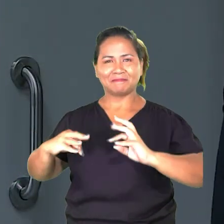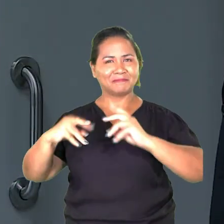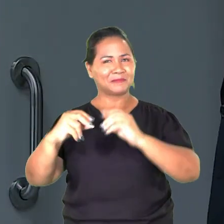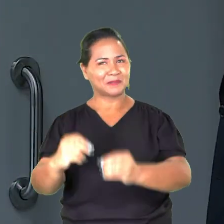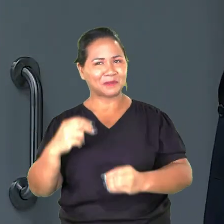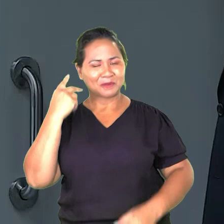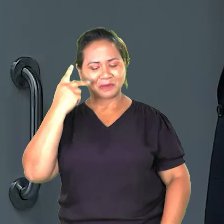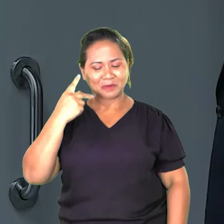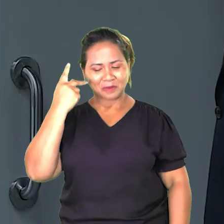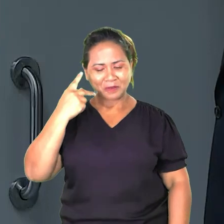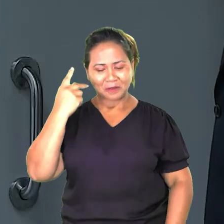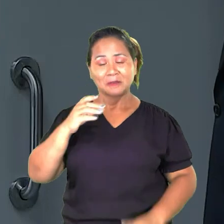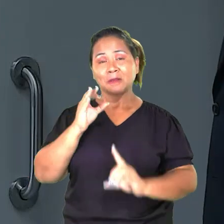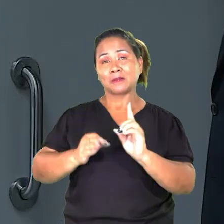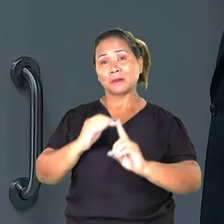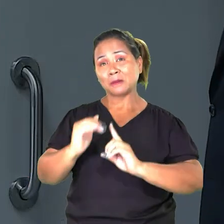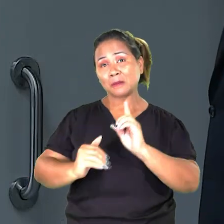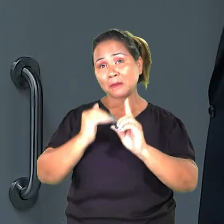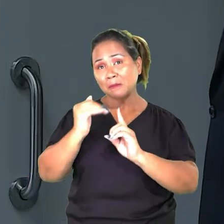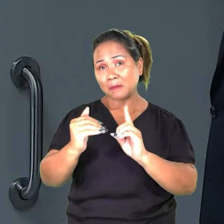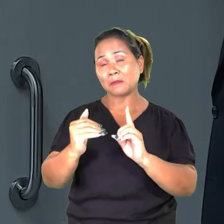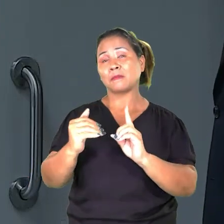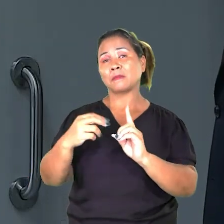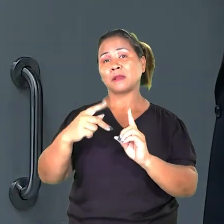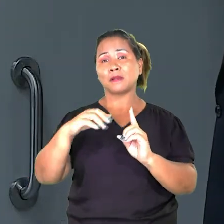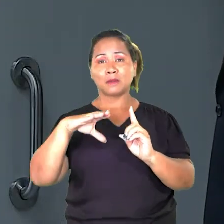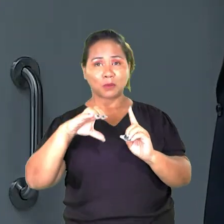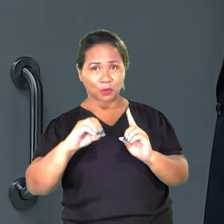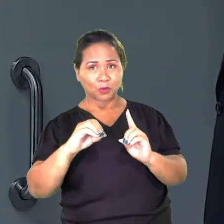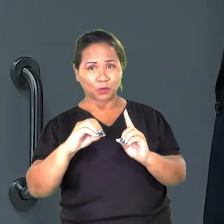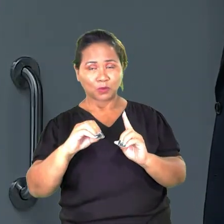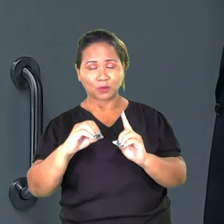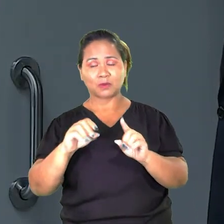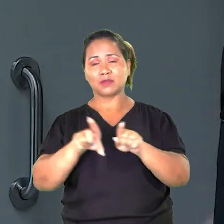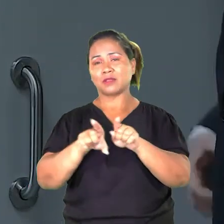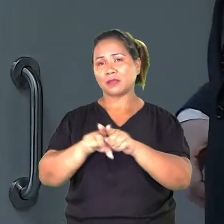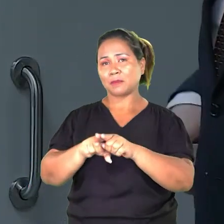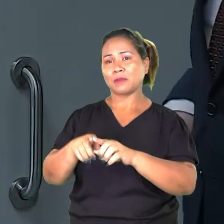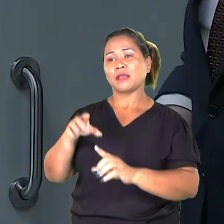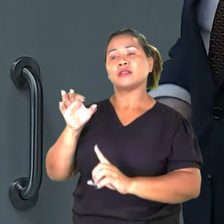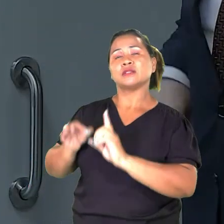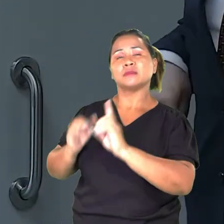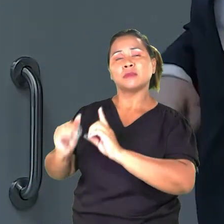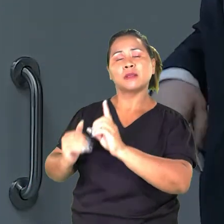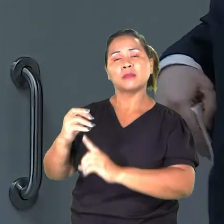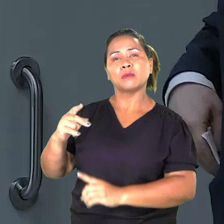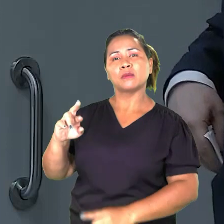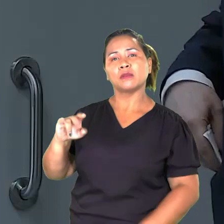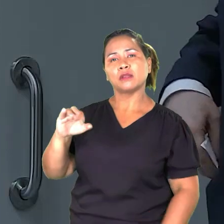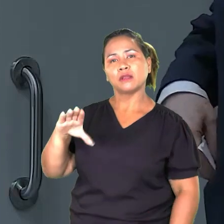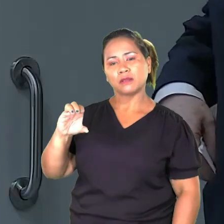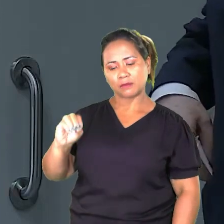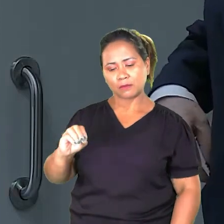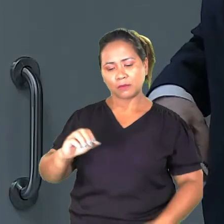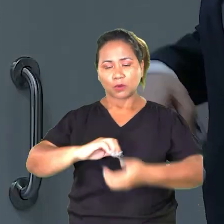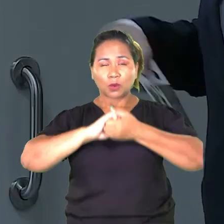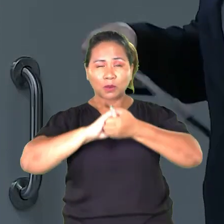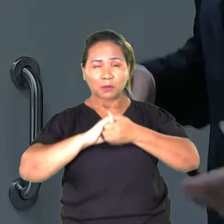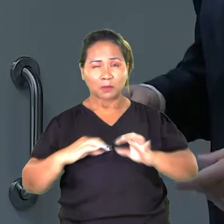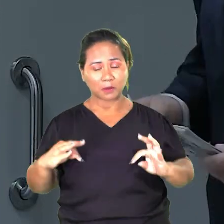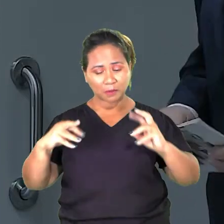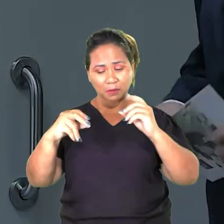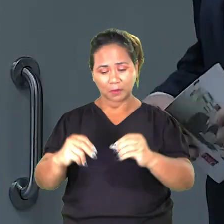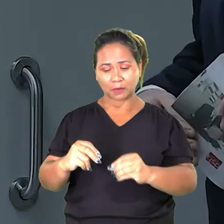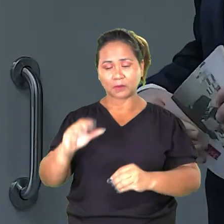as autoridades, em particular os desembargadores, presidente Paulo Galícia e Ricardo Anaf. E cumprimento